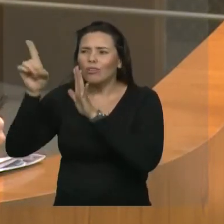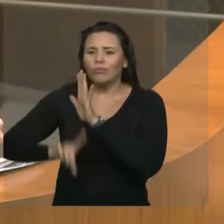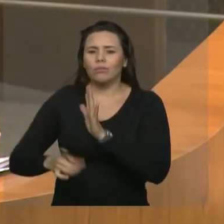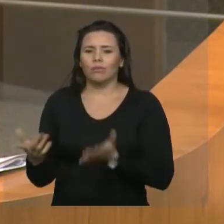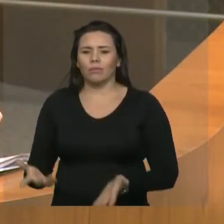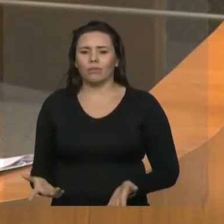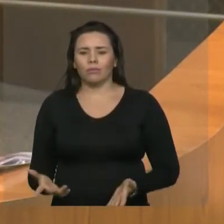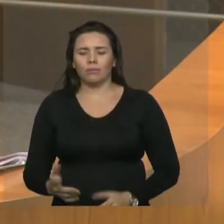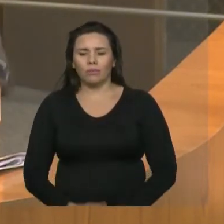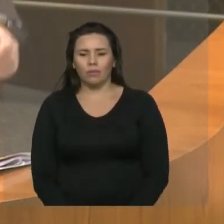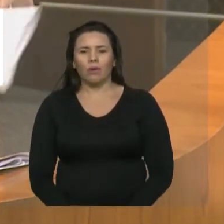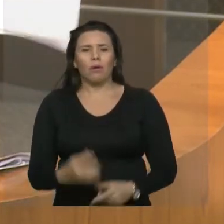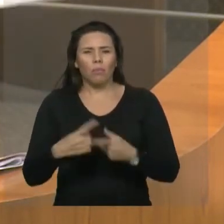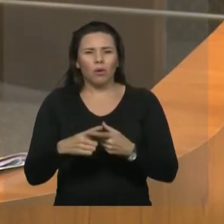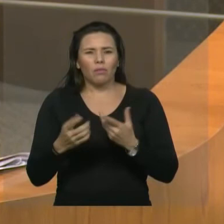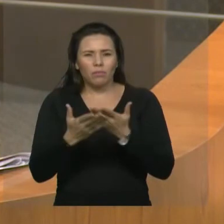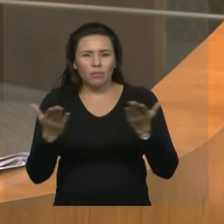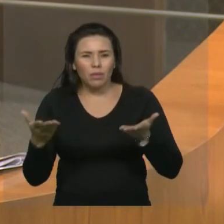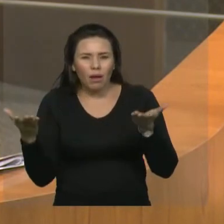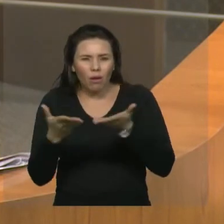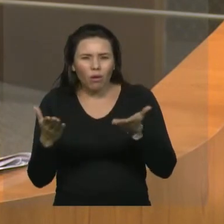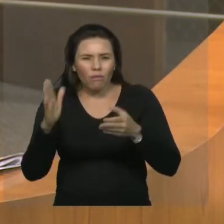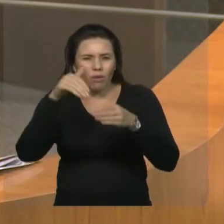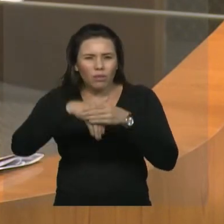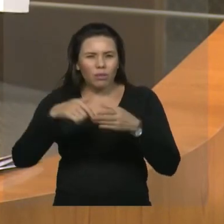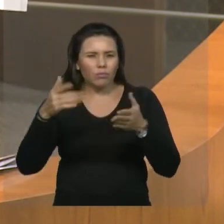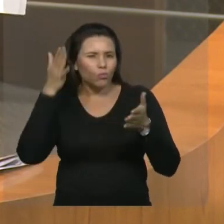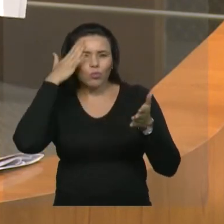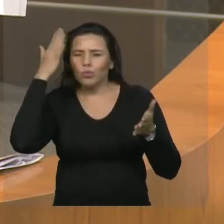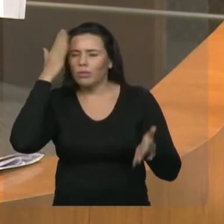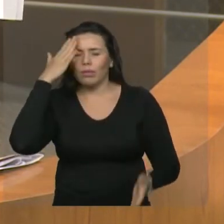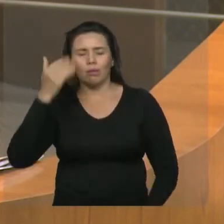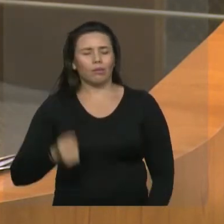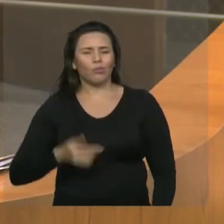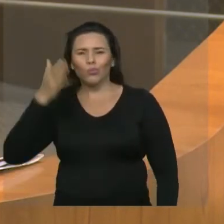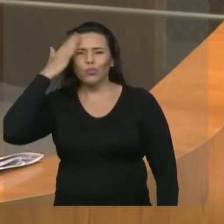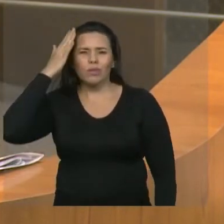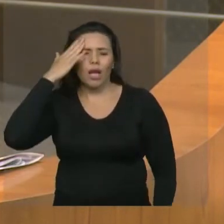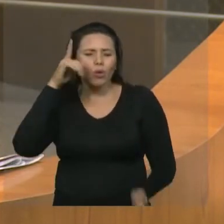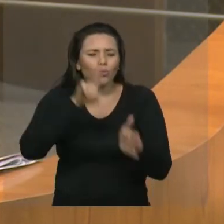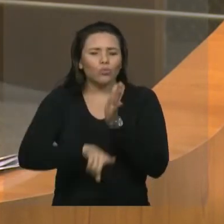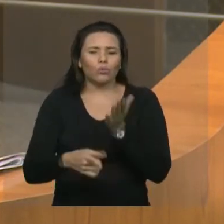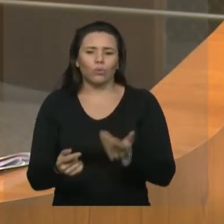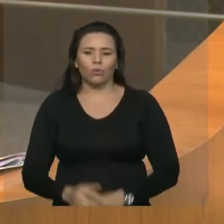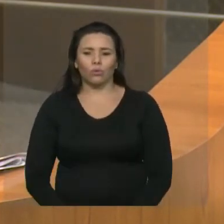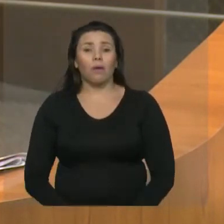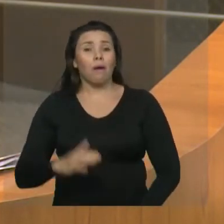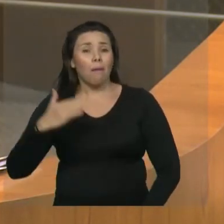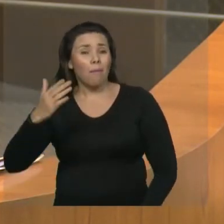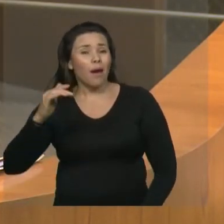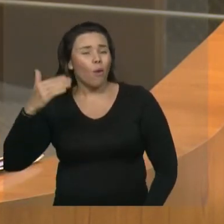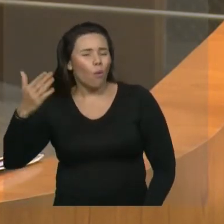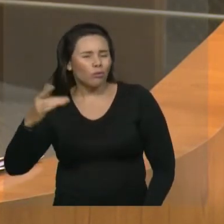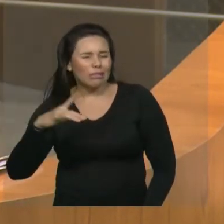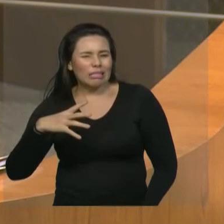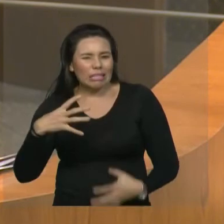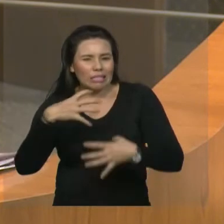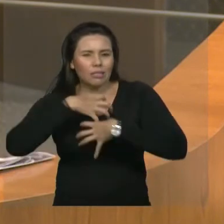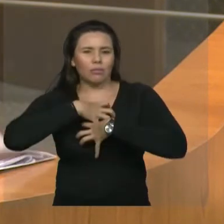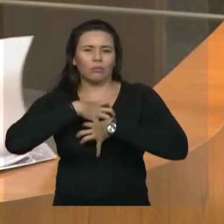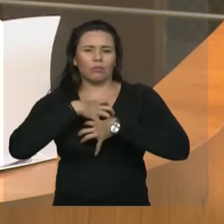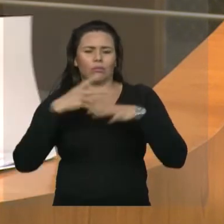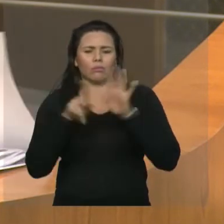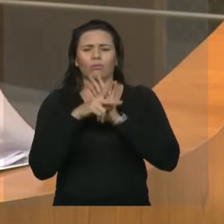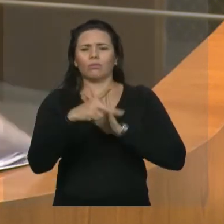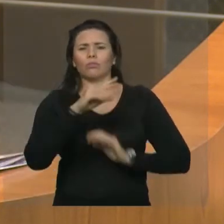talvez. Mas quando chegar lá no contra-cheque dele, aí ele vai entender. E vai entender bastante. E Flávio